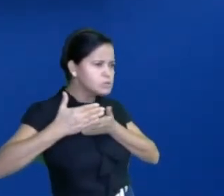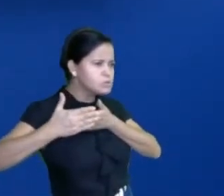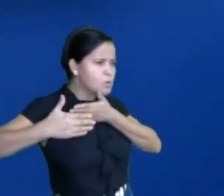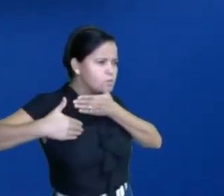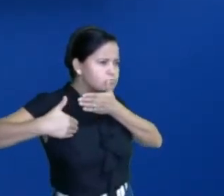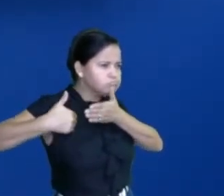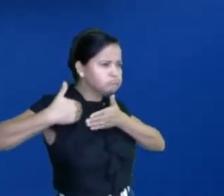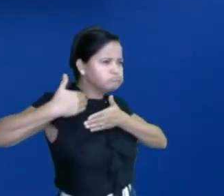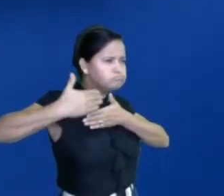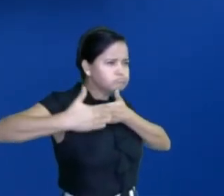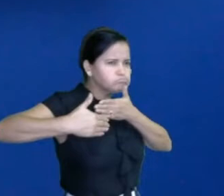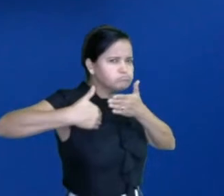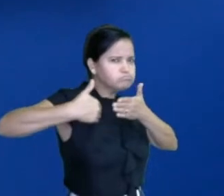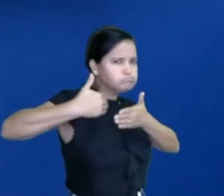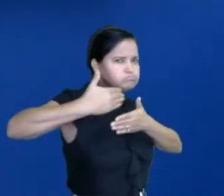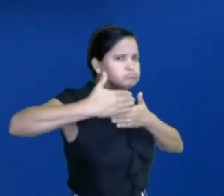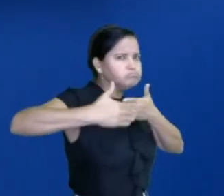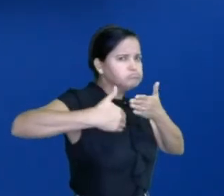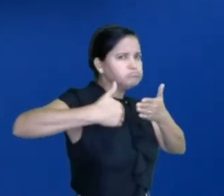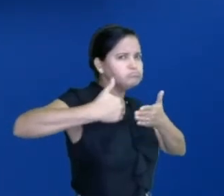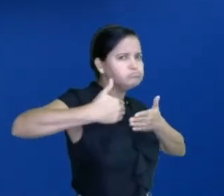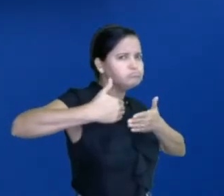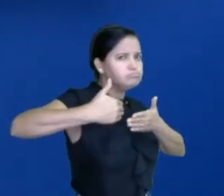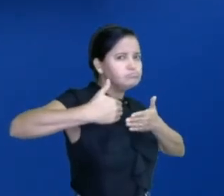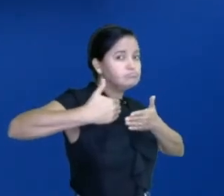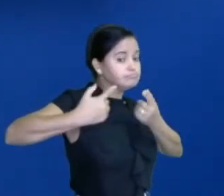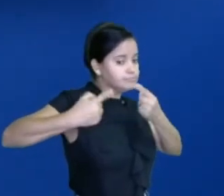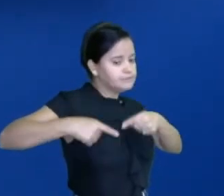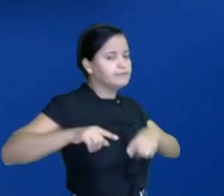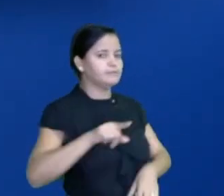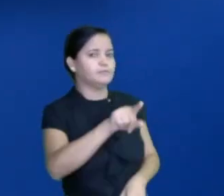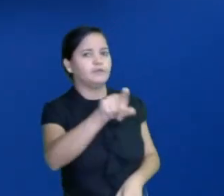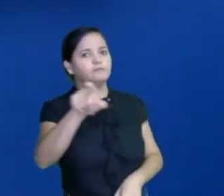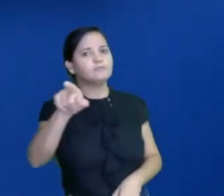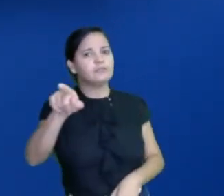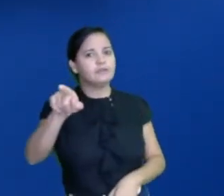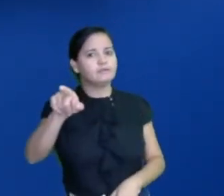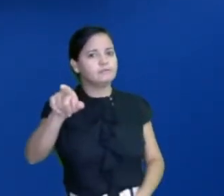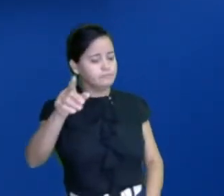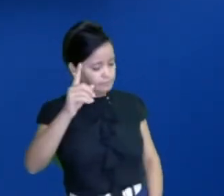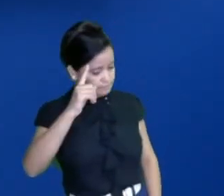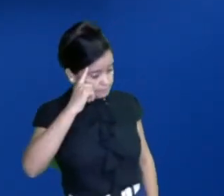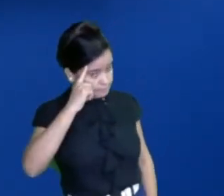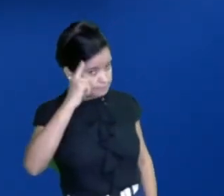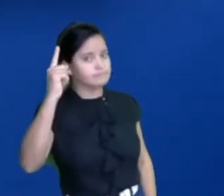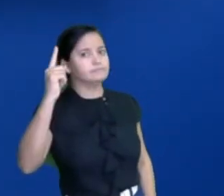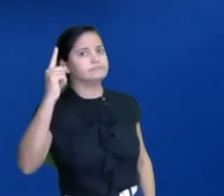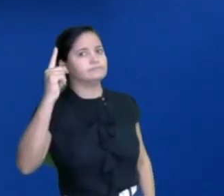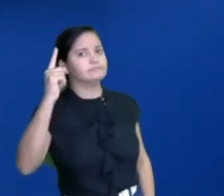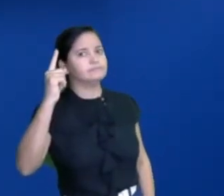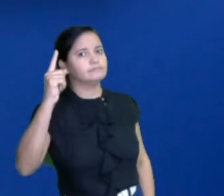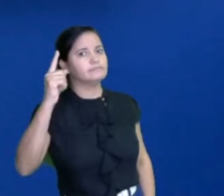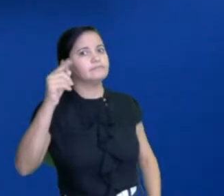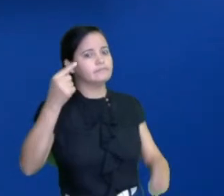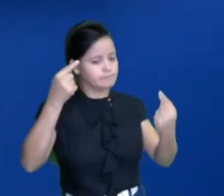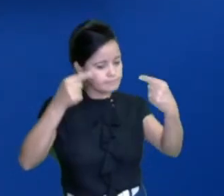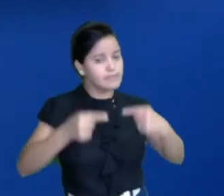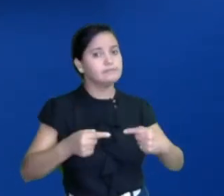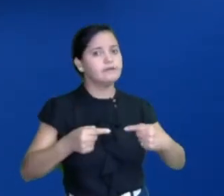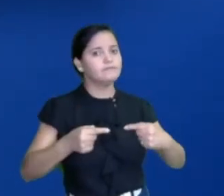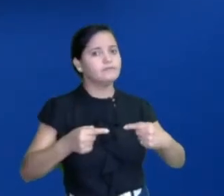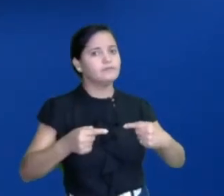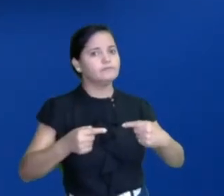resultou em Vitória de Santo Antão? Desafio para você, viu? Se liga na história, se liga no